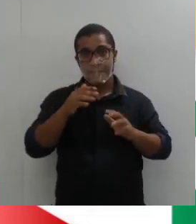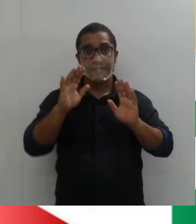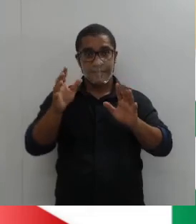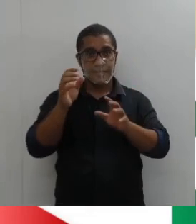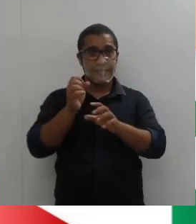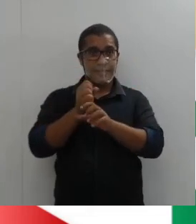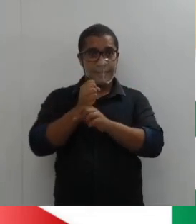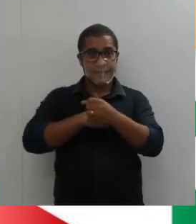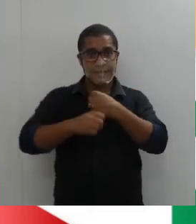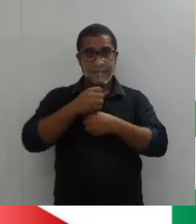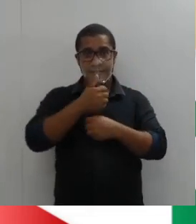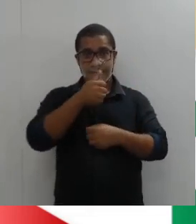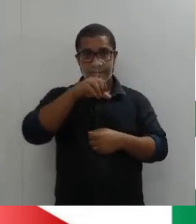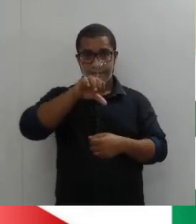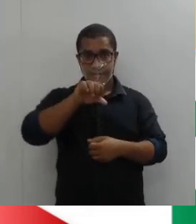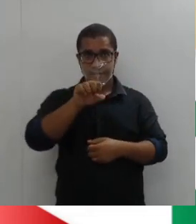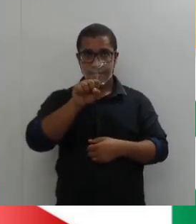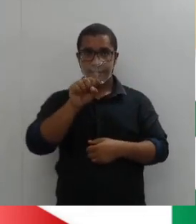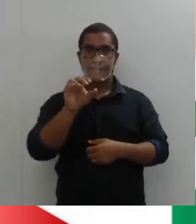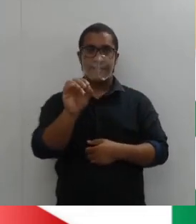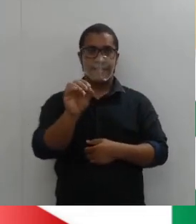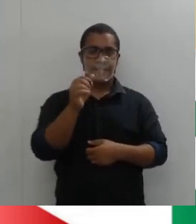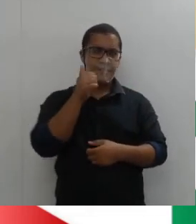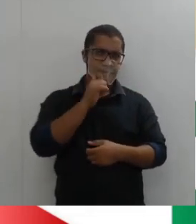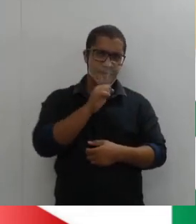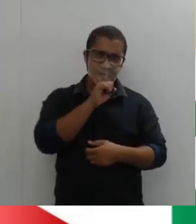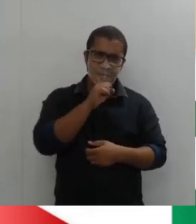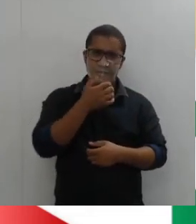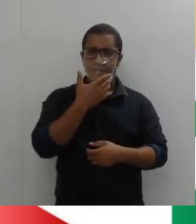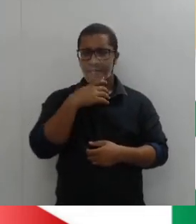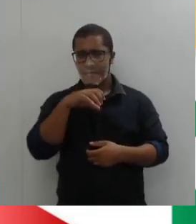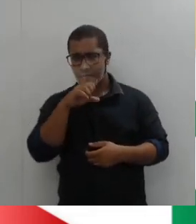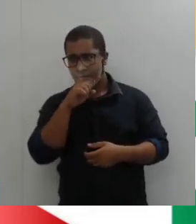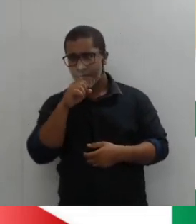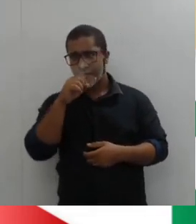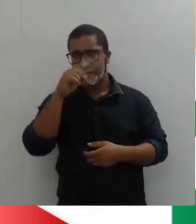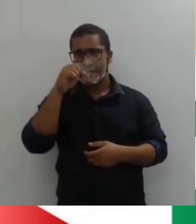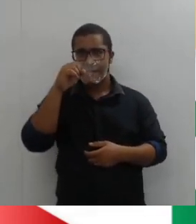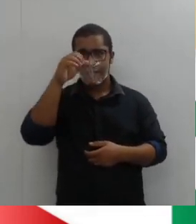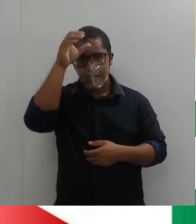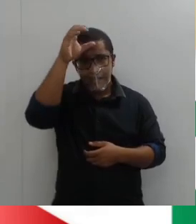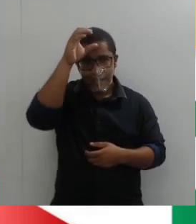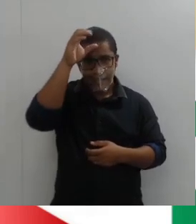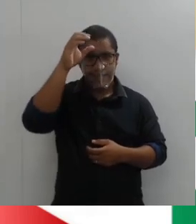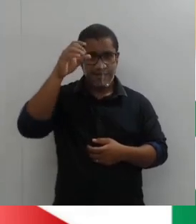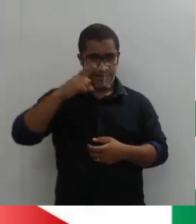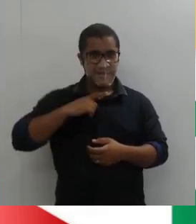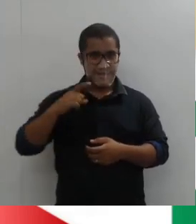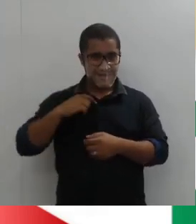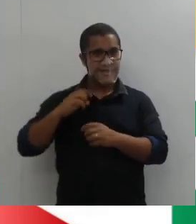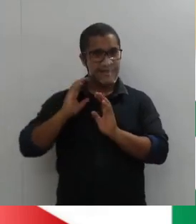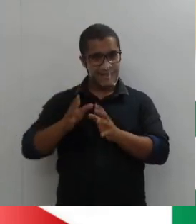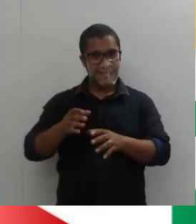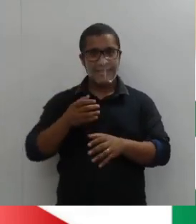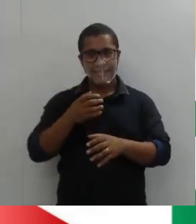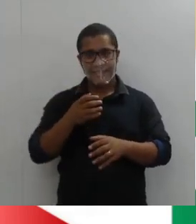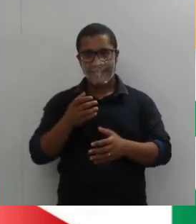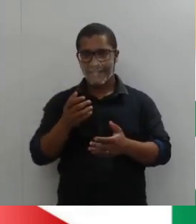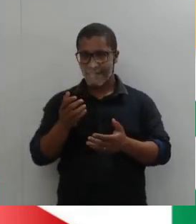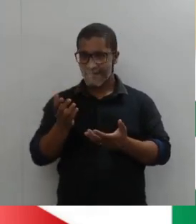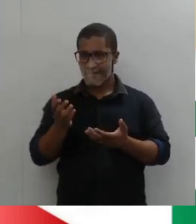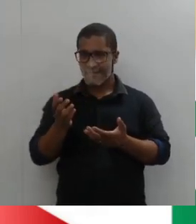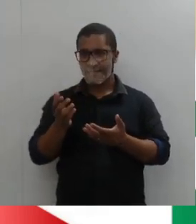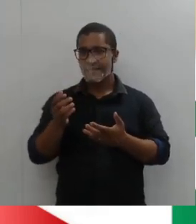década de 80 aí, sua mãe, seu pai, suas tias, que são contemporâneos meus, vão